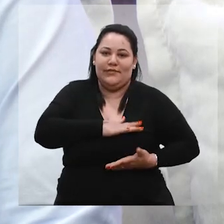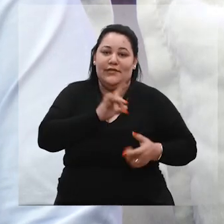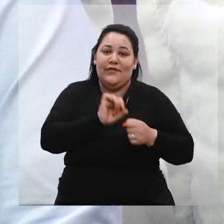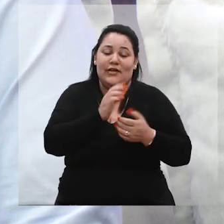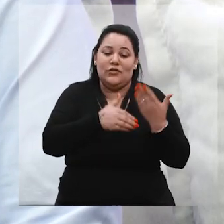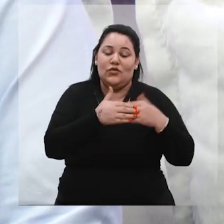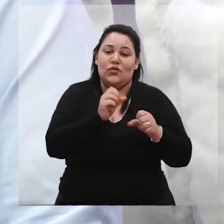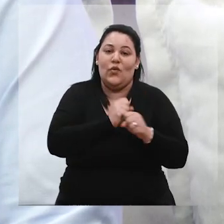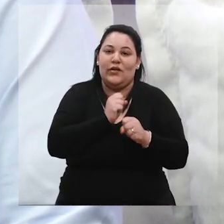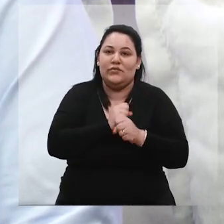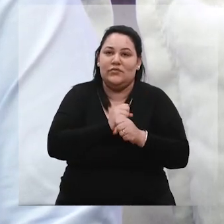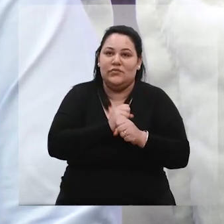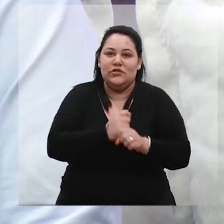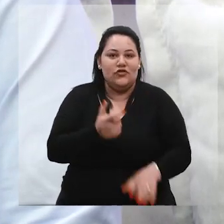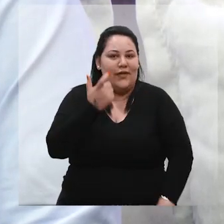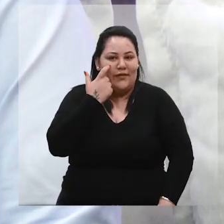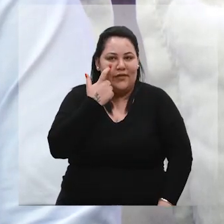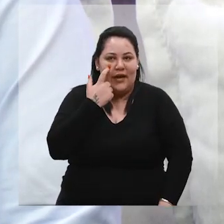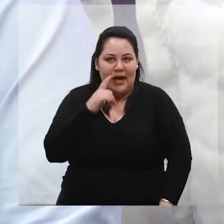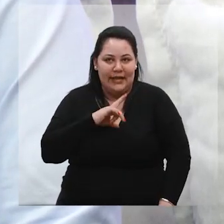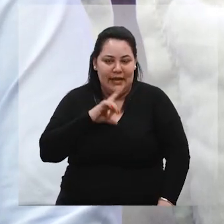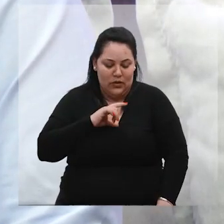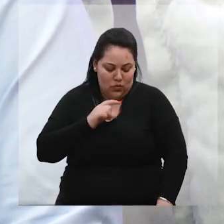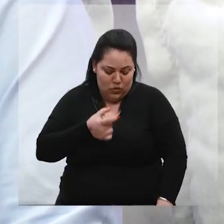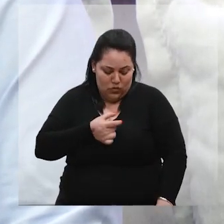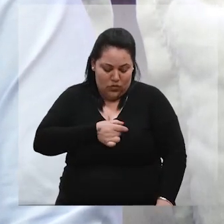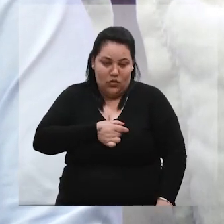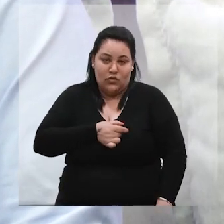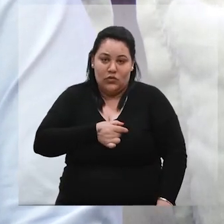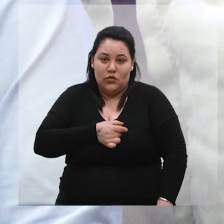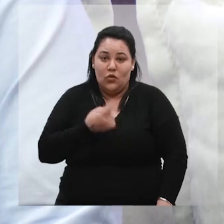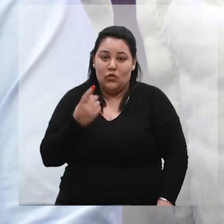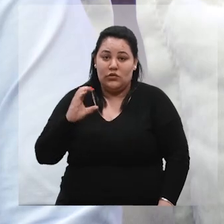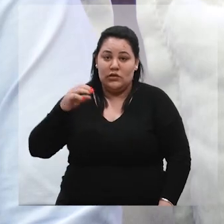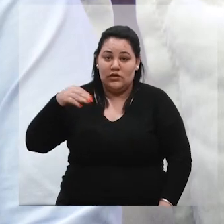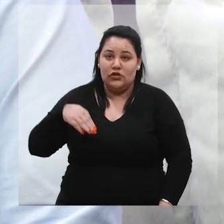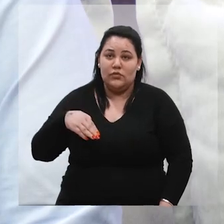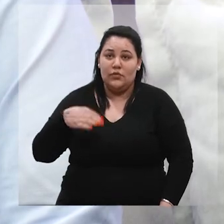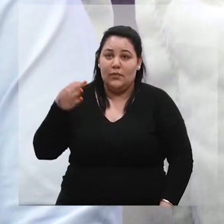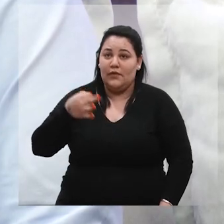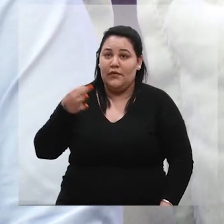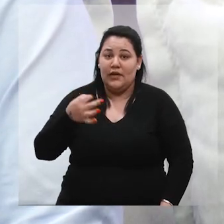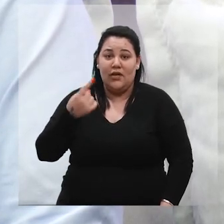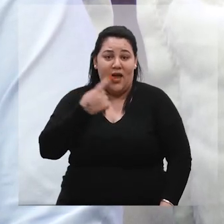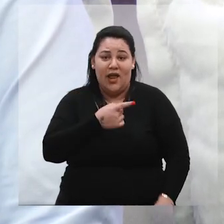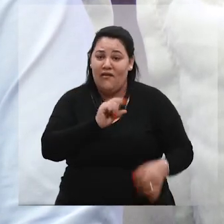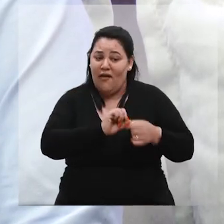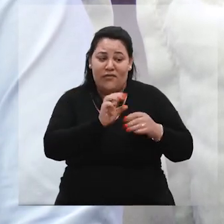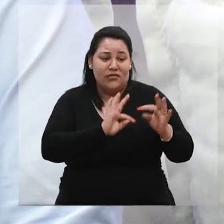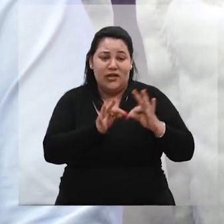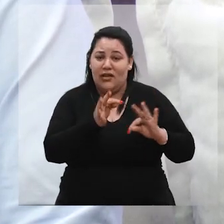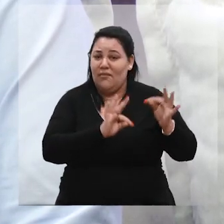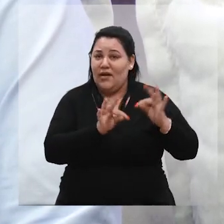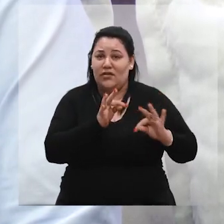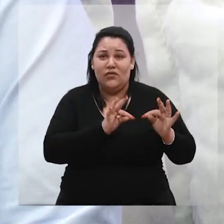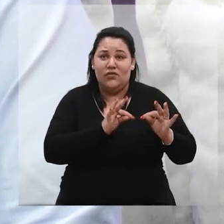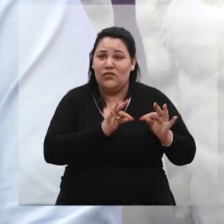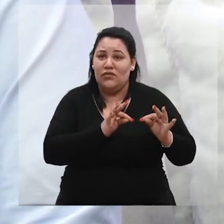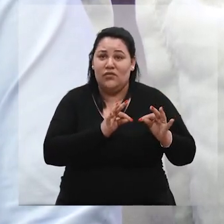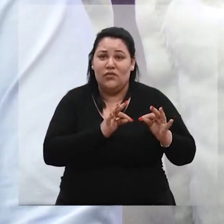fazem anualmente. Então, a gente vai ver ali, olha, ela tem um nódulozinho menor que 1 centímetro. Perfeito, essa paciente vai fazer um